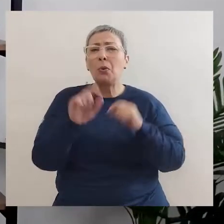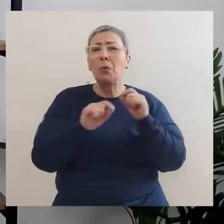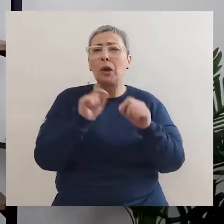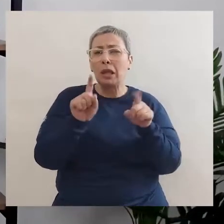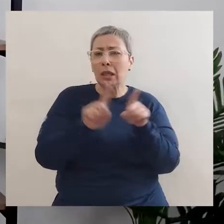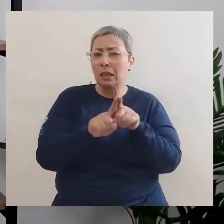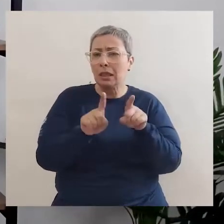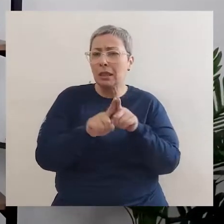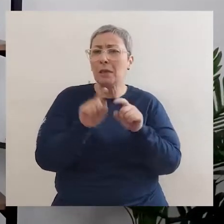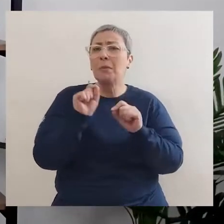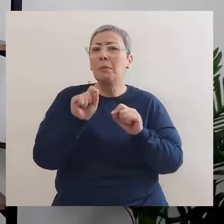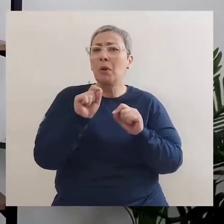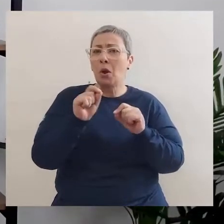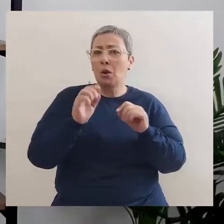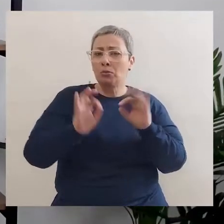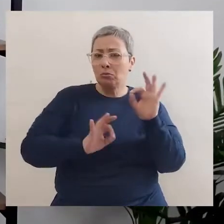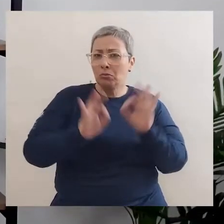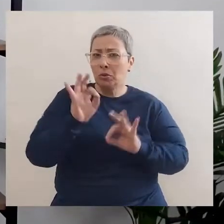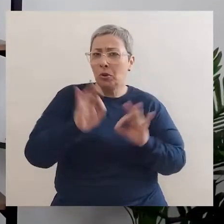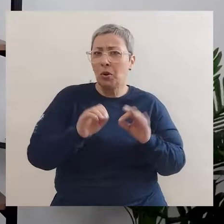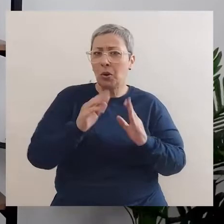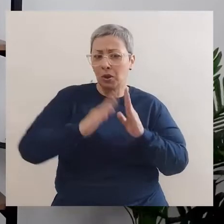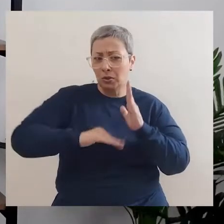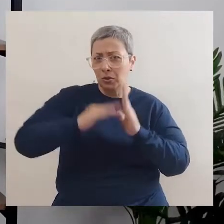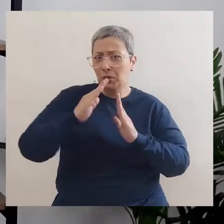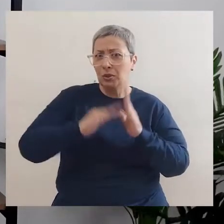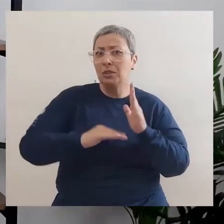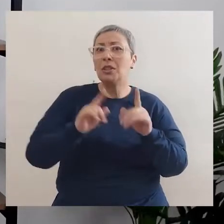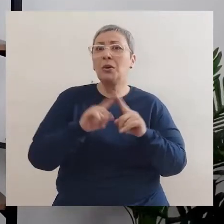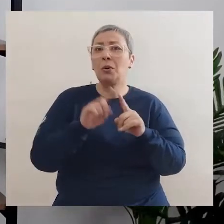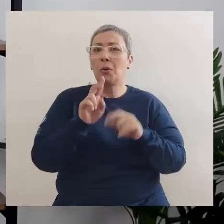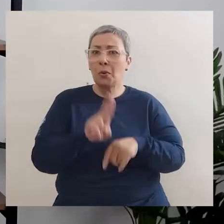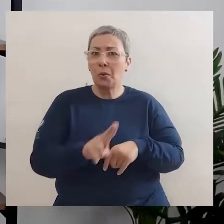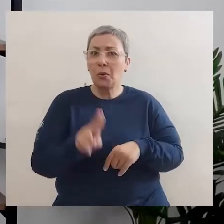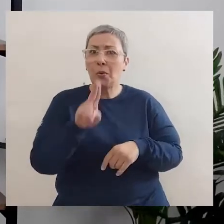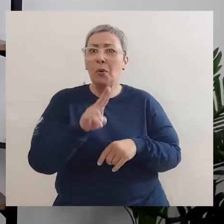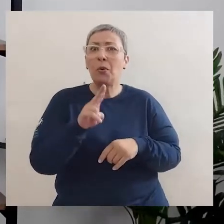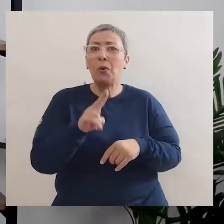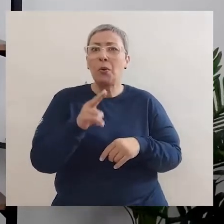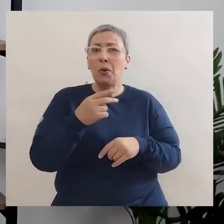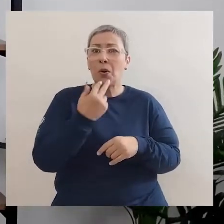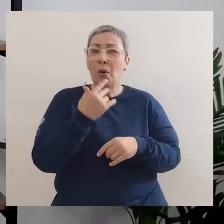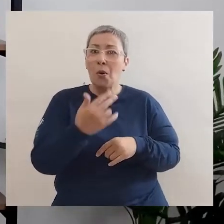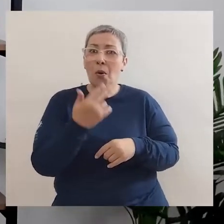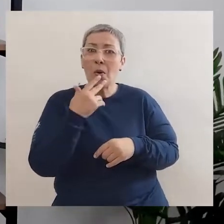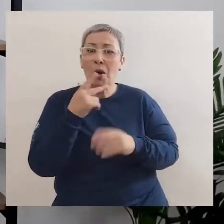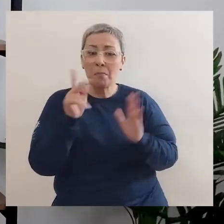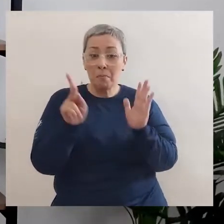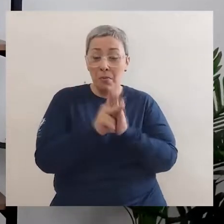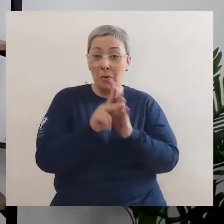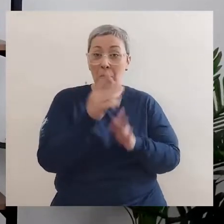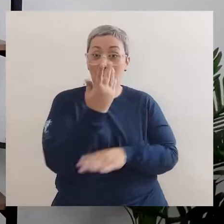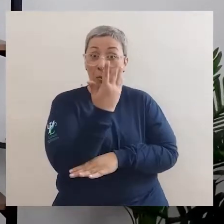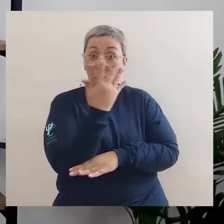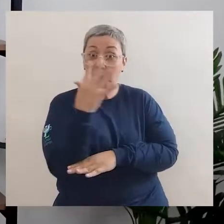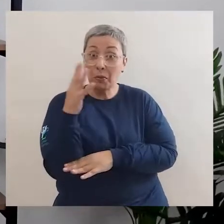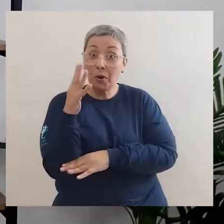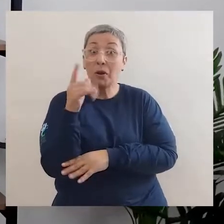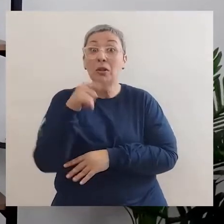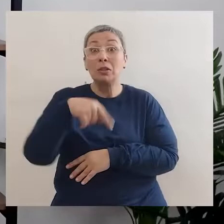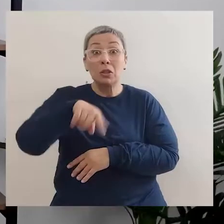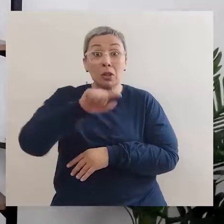à base de elementos naturais, tá? Que você pode ter em casa, por exemplo, bem simplesinho. Então, que